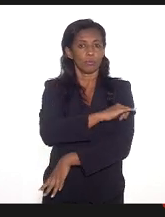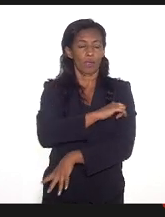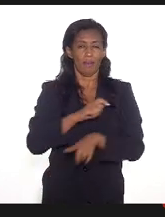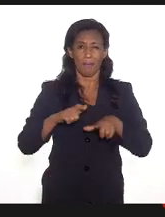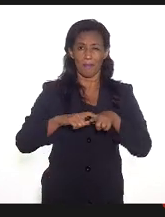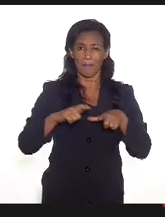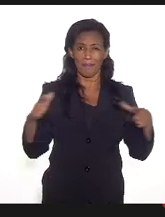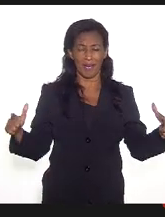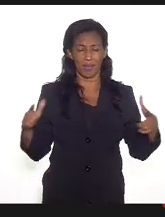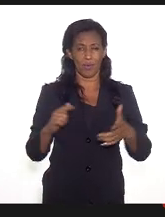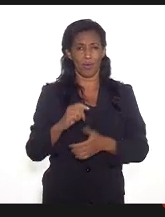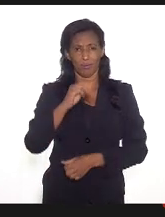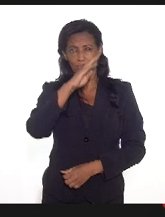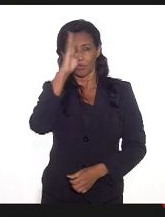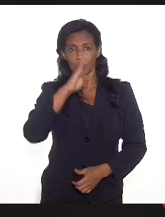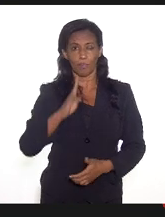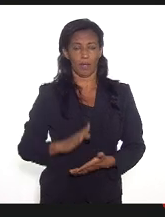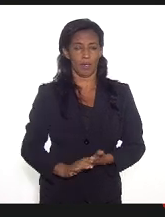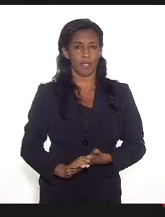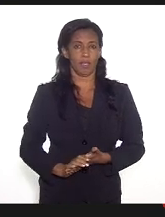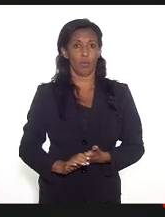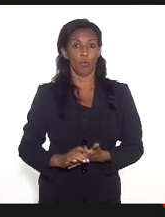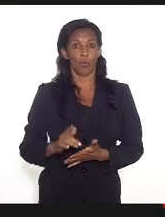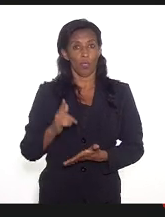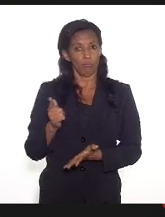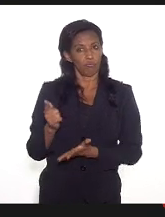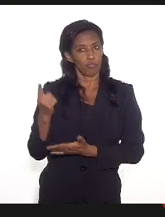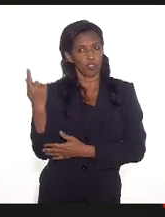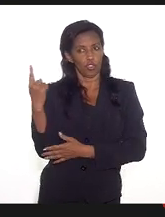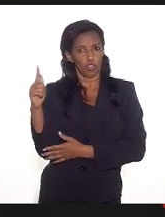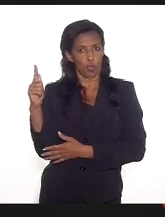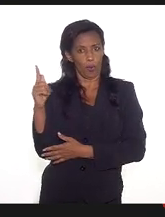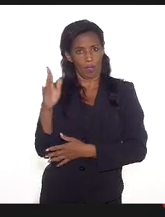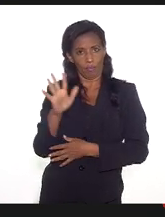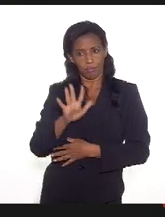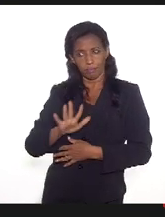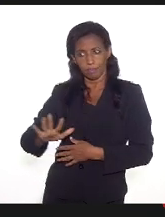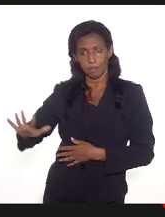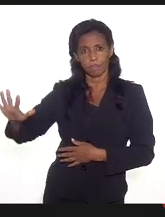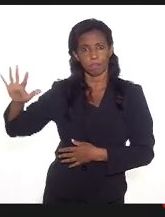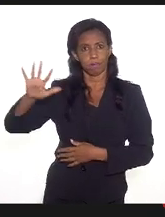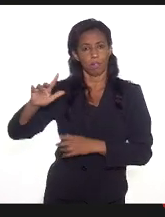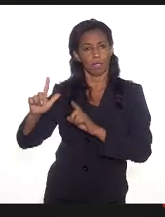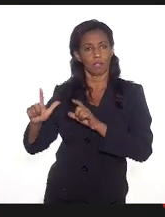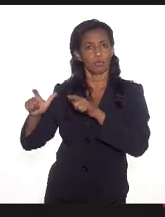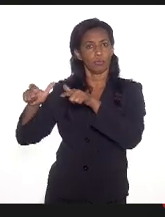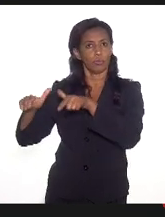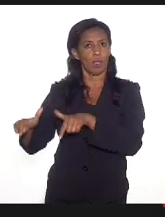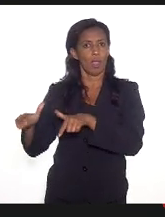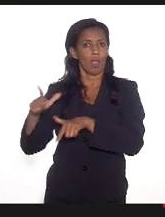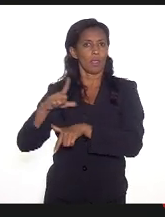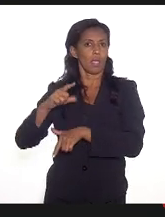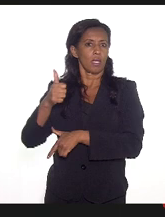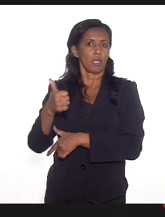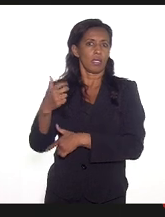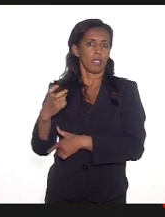maior do Brasil geograficamente numa região e corresponde a cerca de 15% de